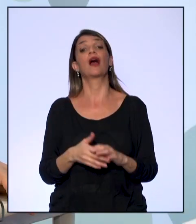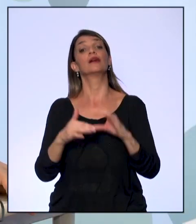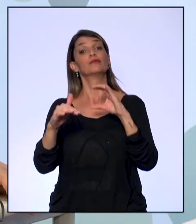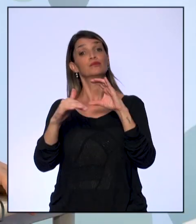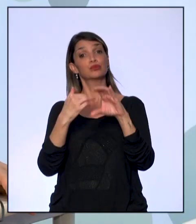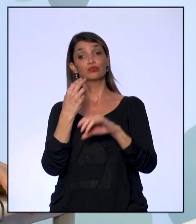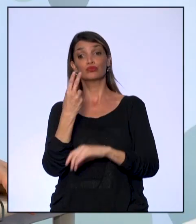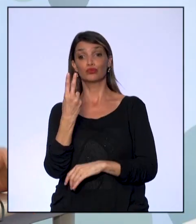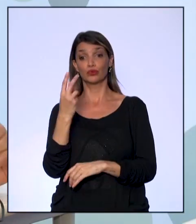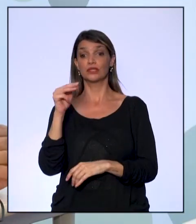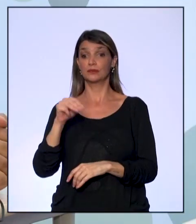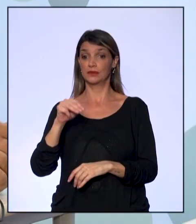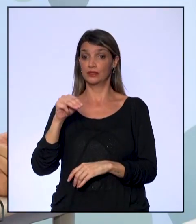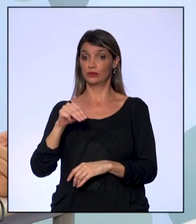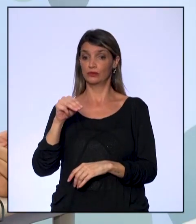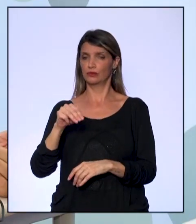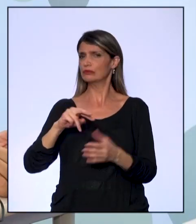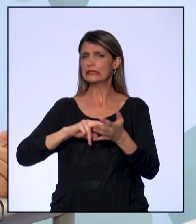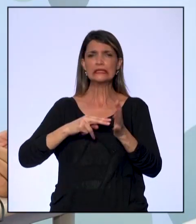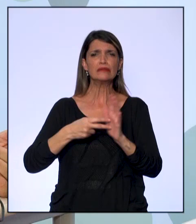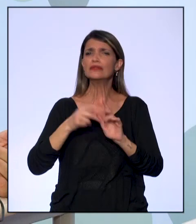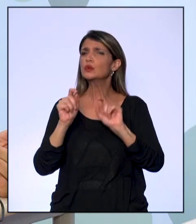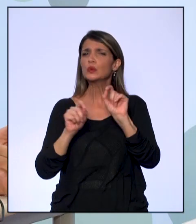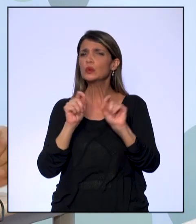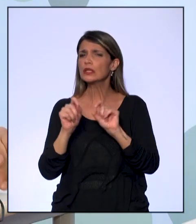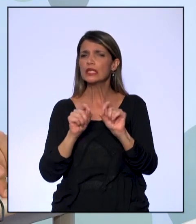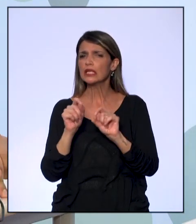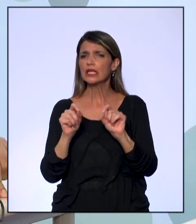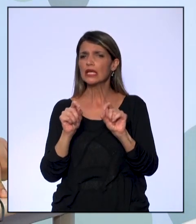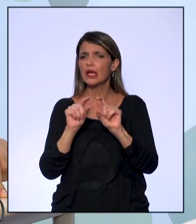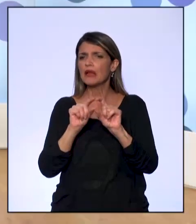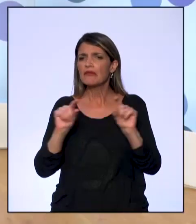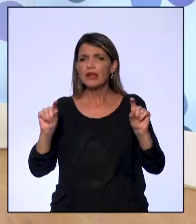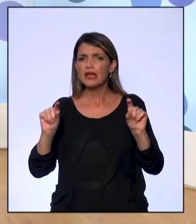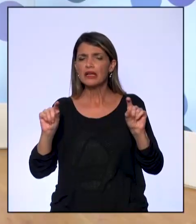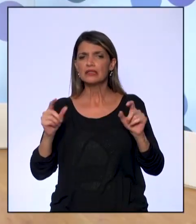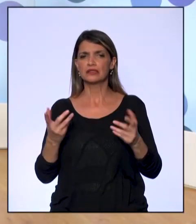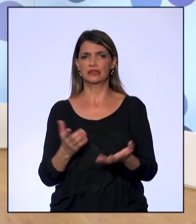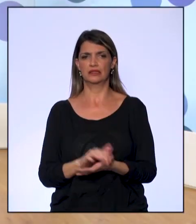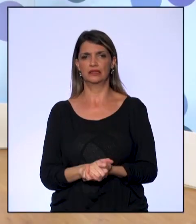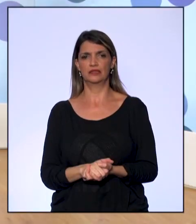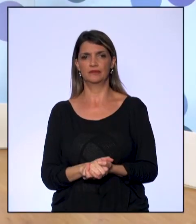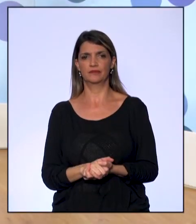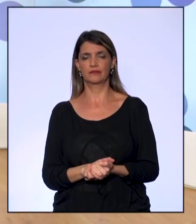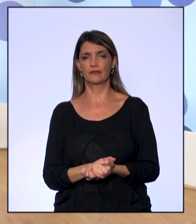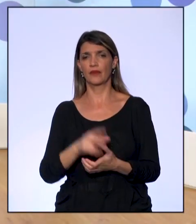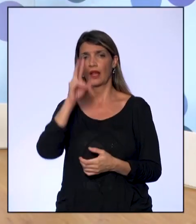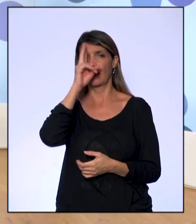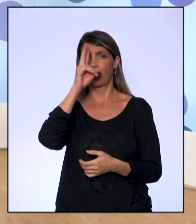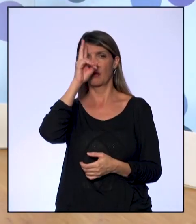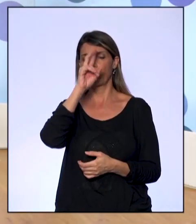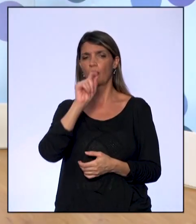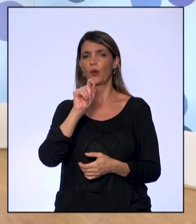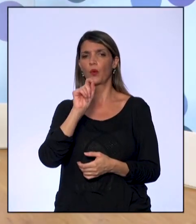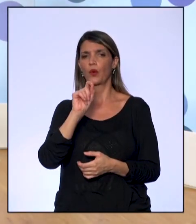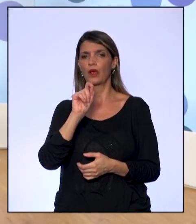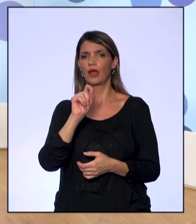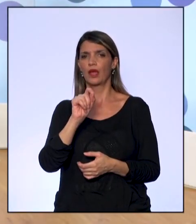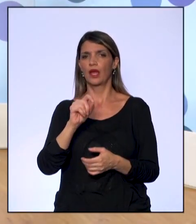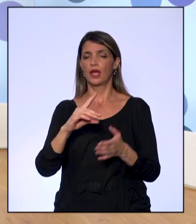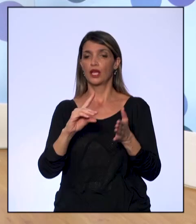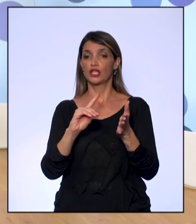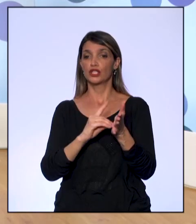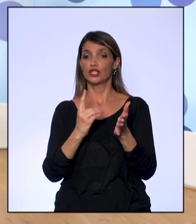vocês tem dois minutos para me dizer qual é o sentido de tranco e barranco o literal só para vocês lembrarem é o sentido de